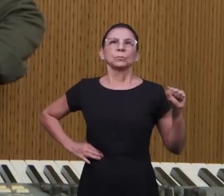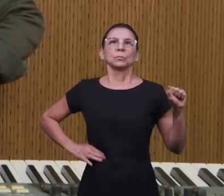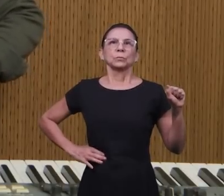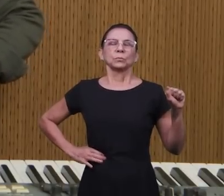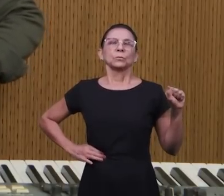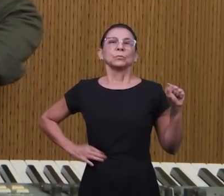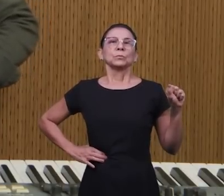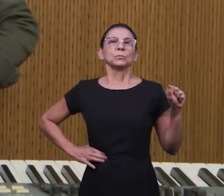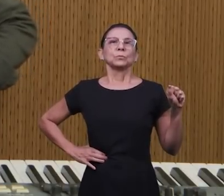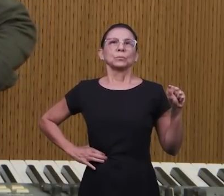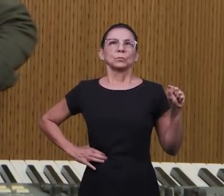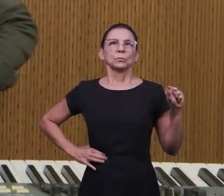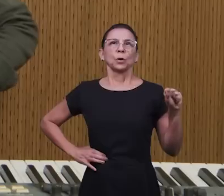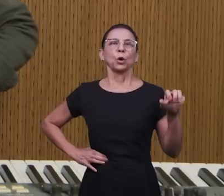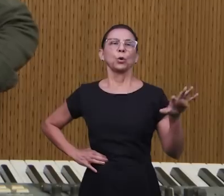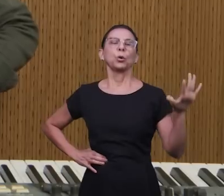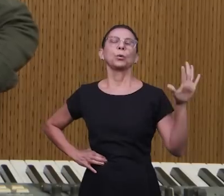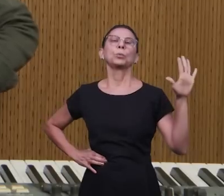E solta.